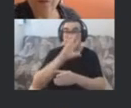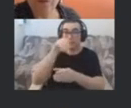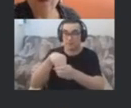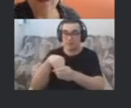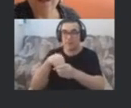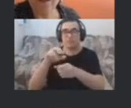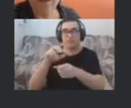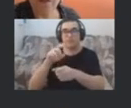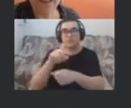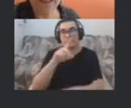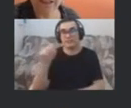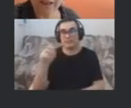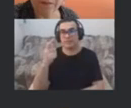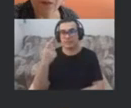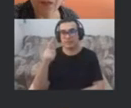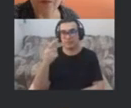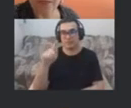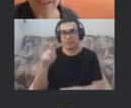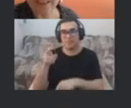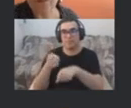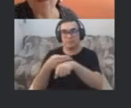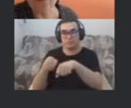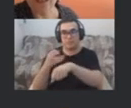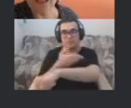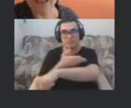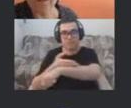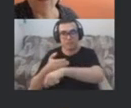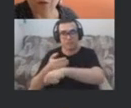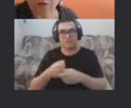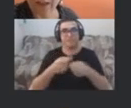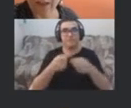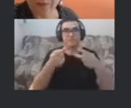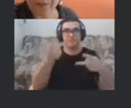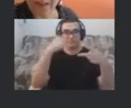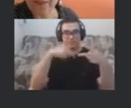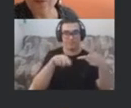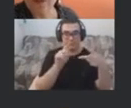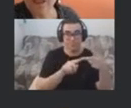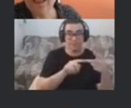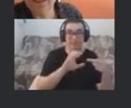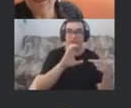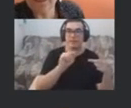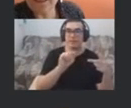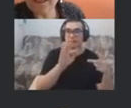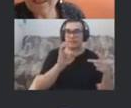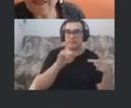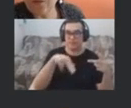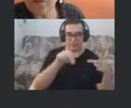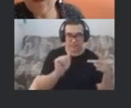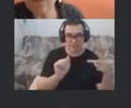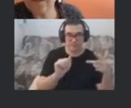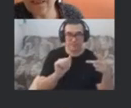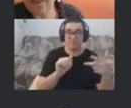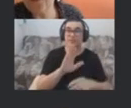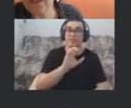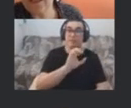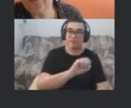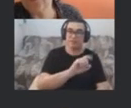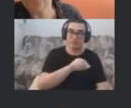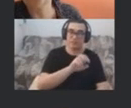mesma forma, 0,050 gramas de cafeína por 100 gramas de chocolate preto e